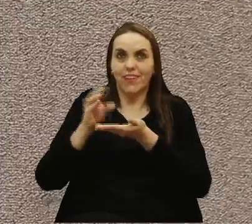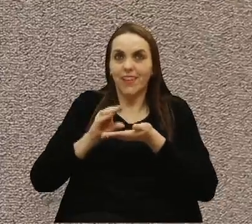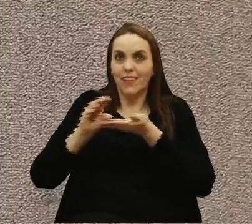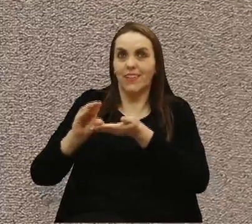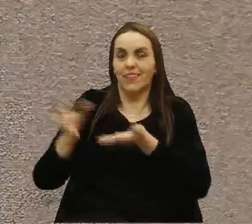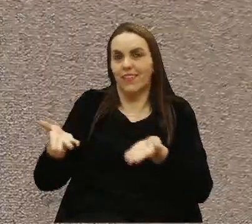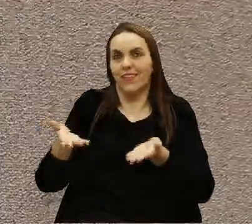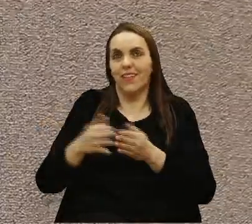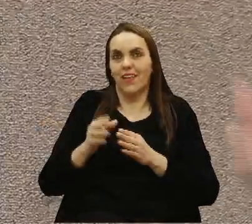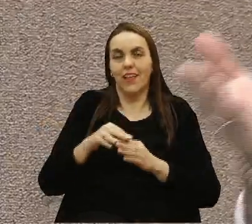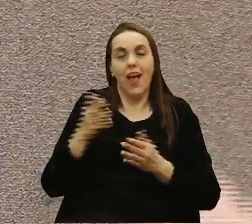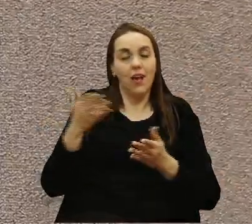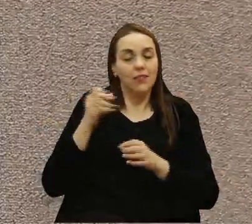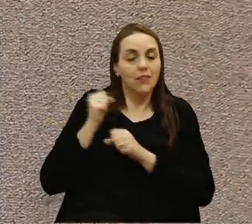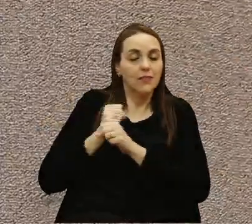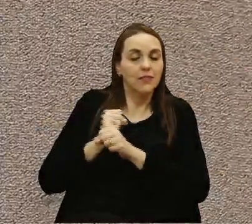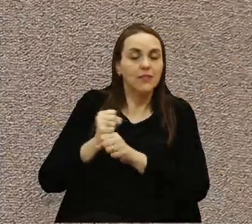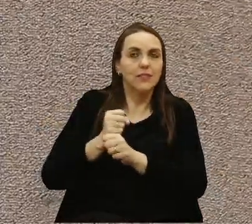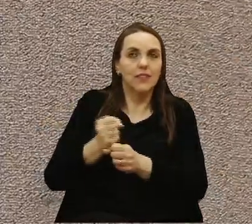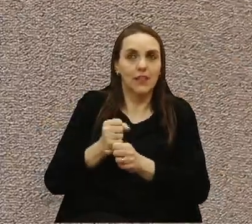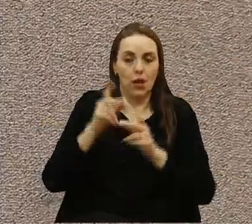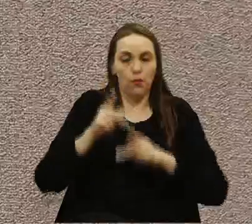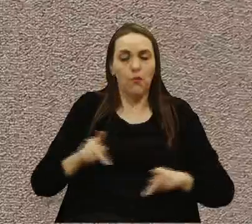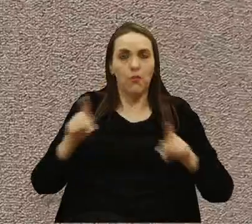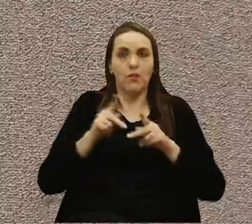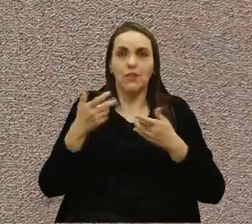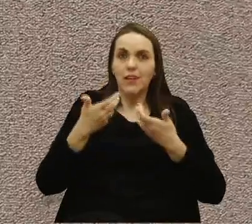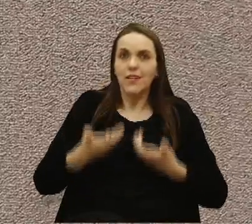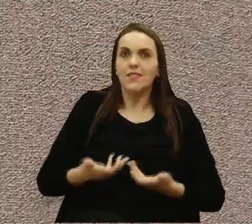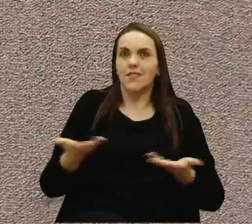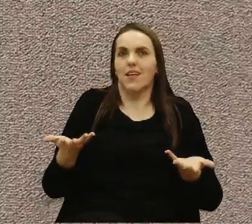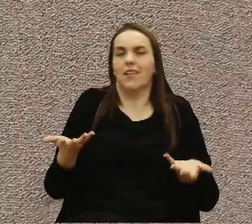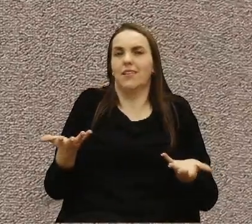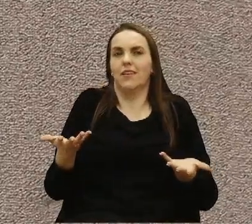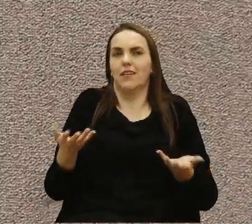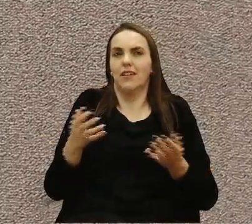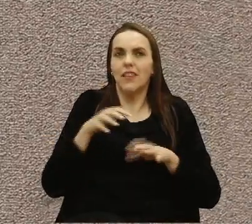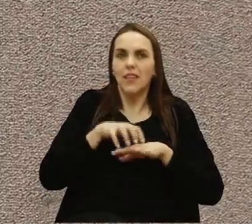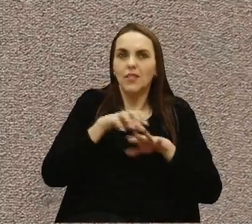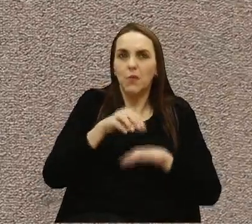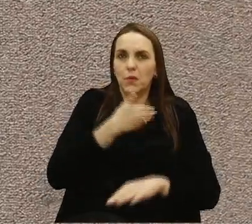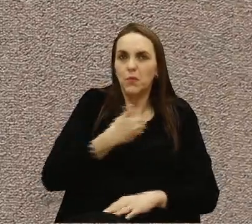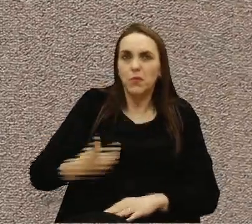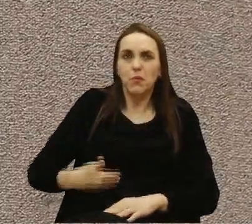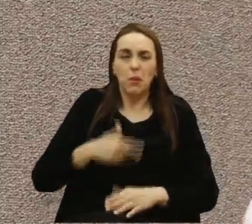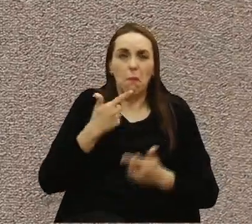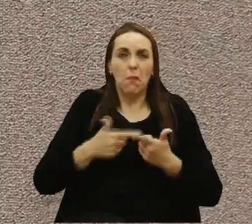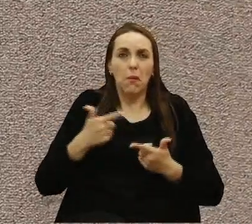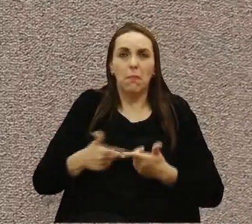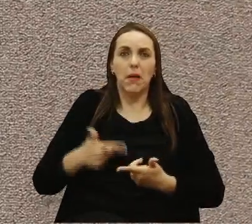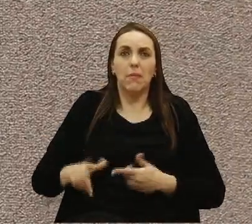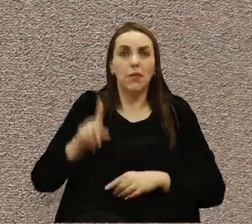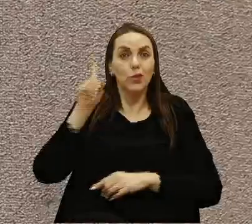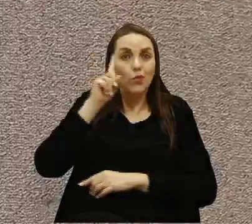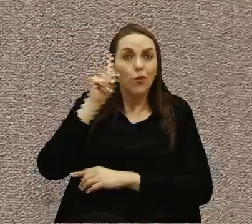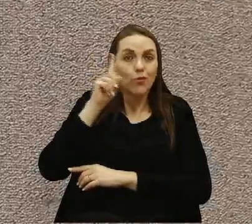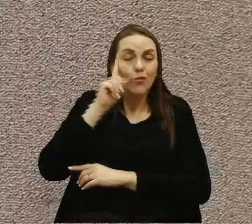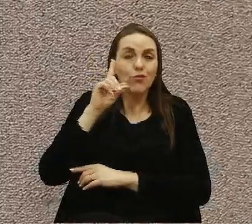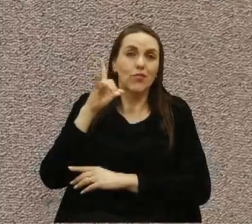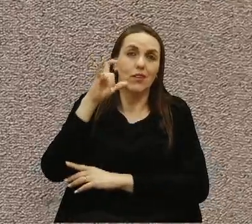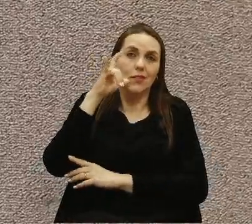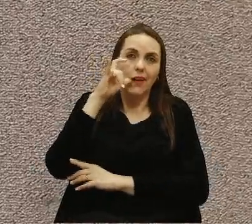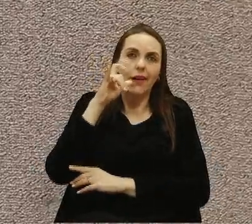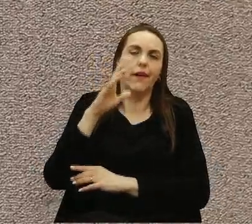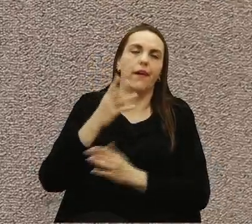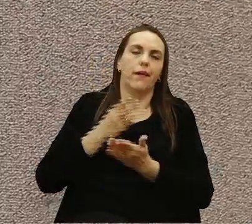que ocorre nos últimos anos, e a população está cansada no transporte público cheio de problema que a gente aqui recebe todos os dias via Instagram,